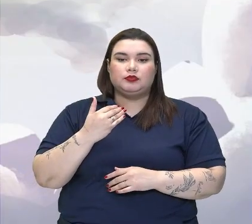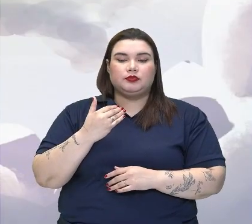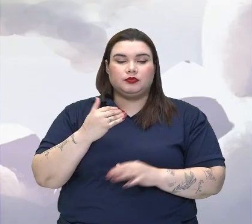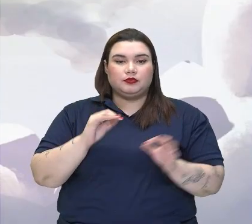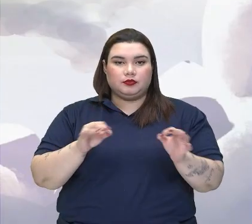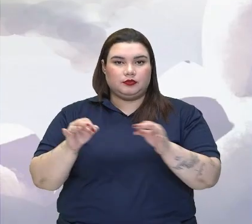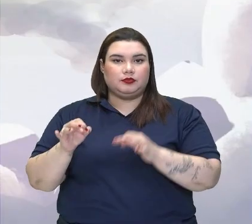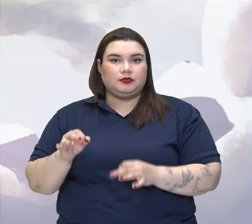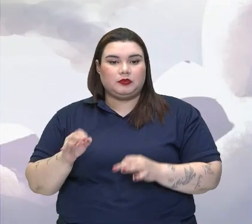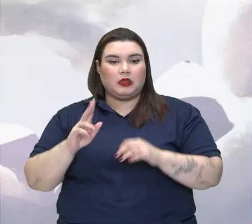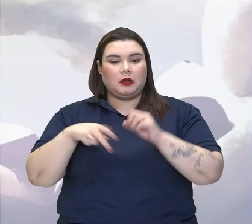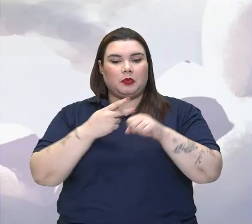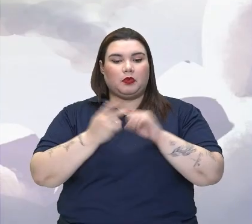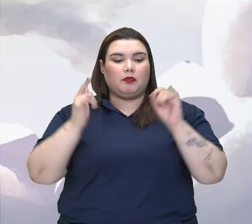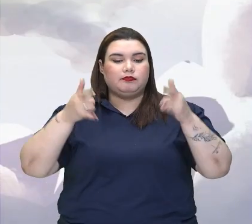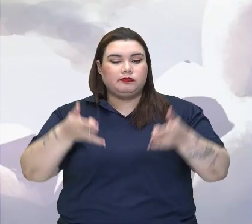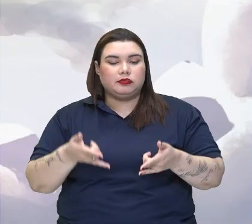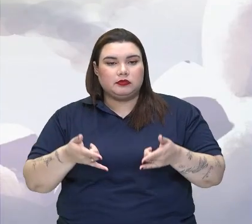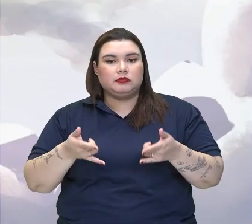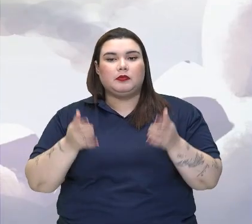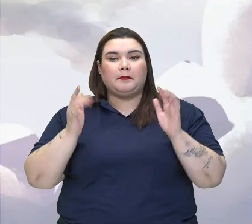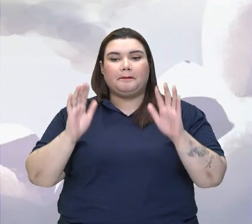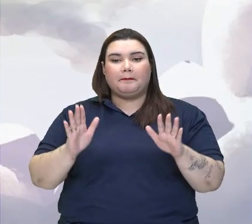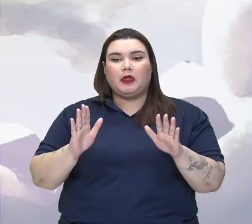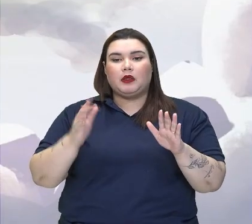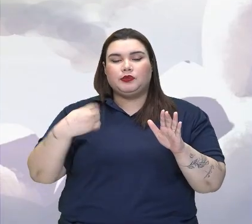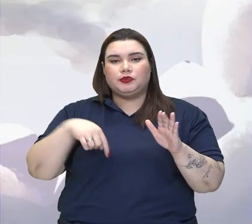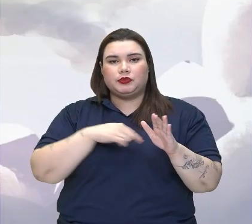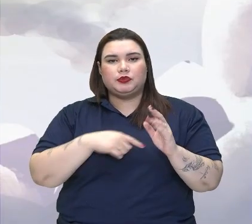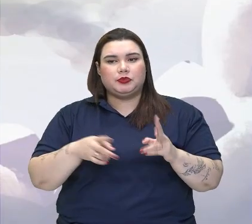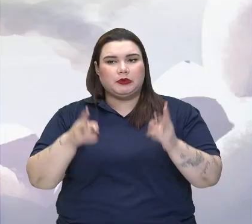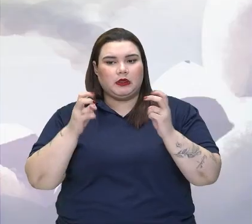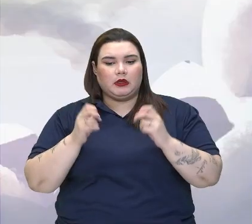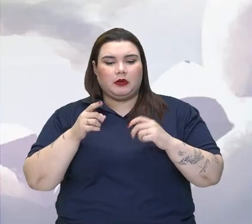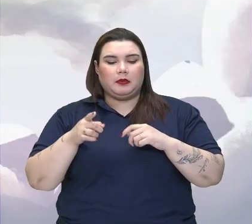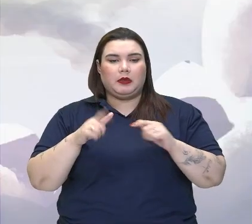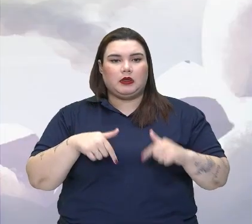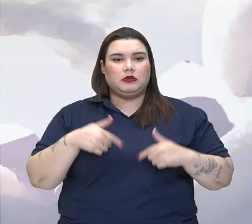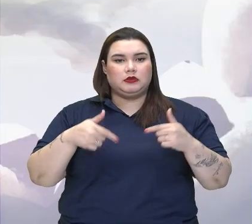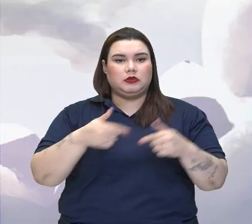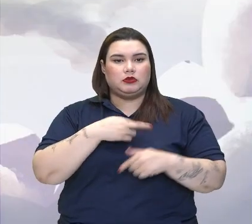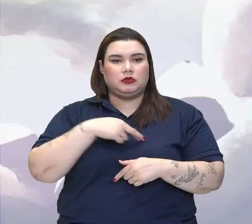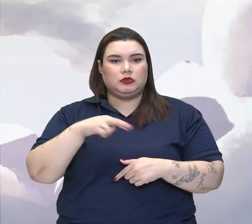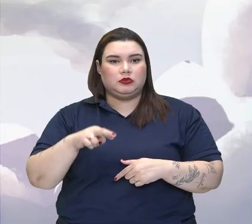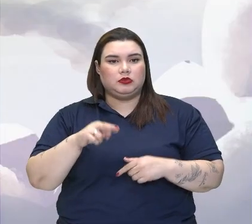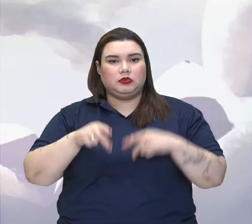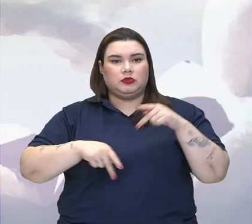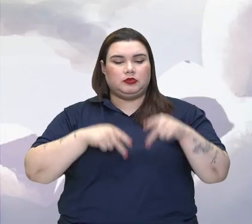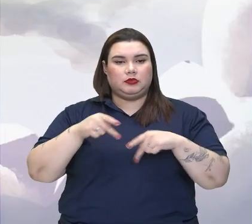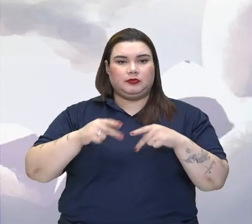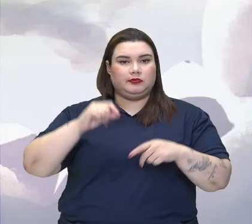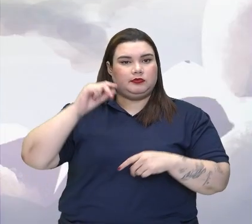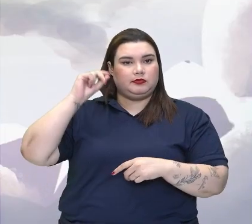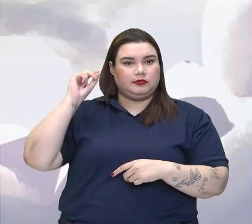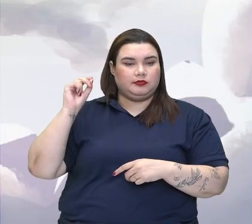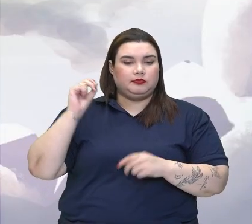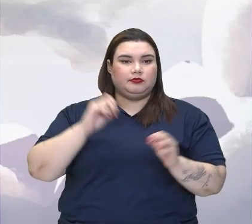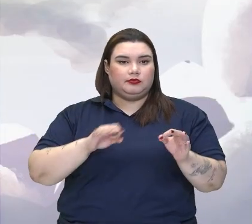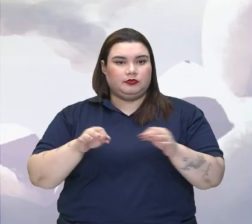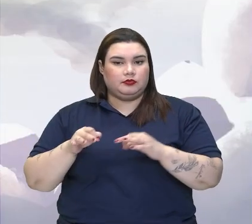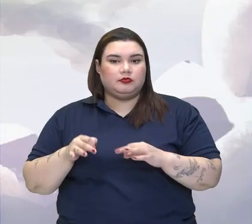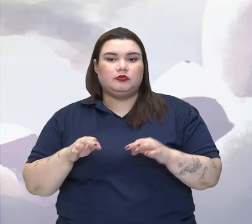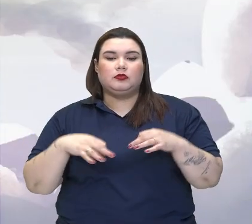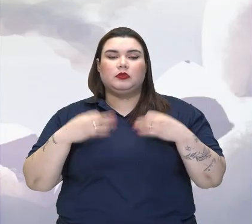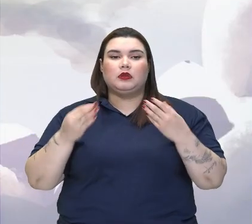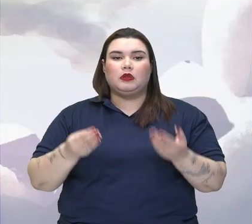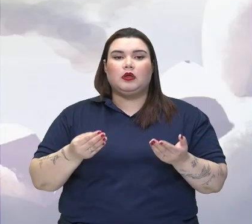seus sepultamentos. Nós podemos conhecer as práticas religiosas das civilizações antigas.